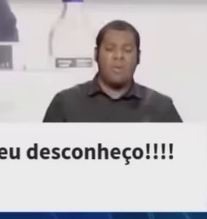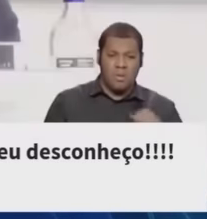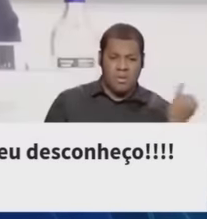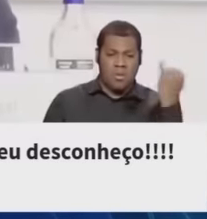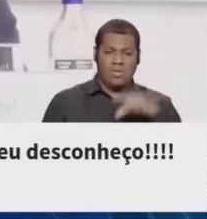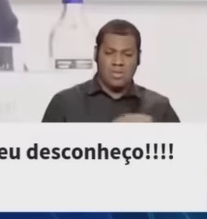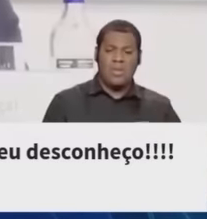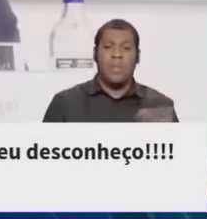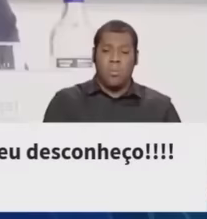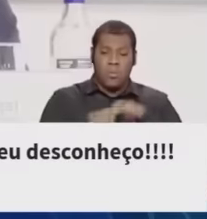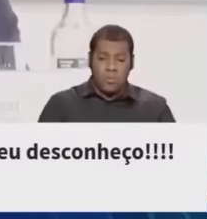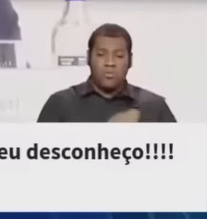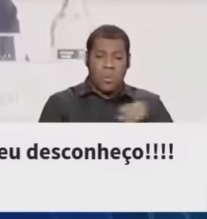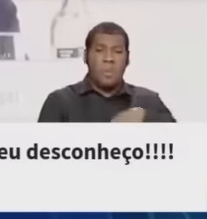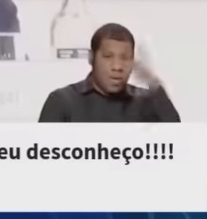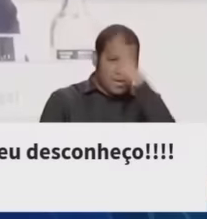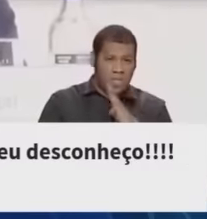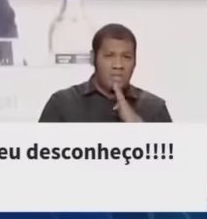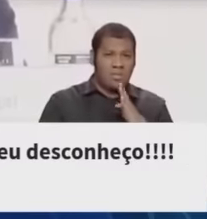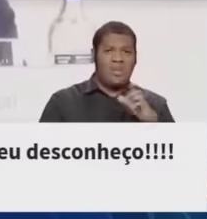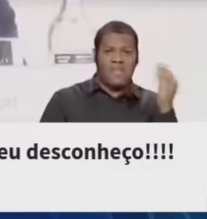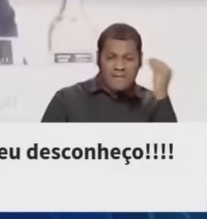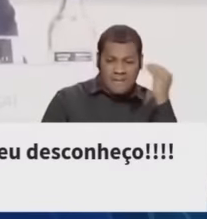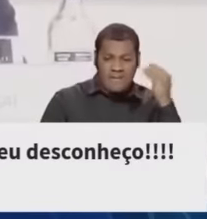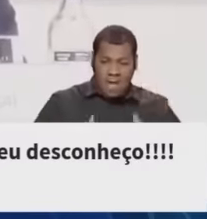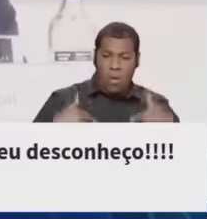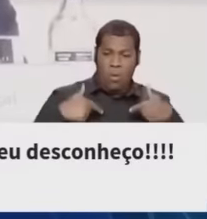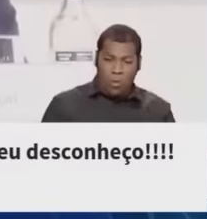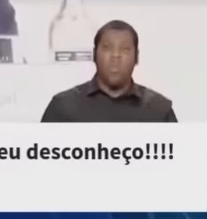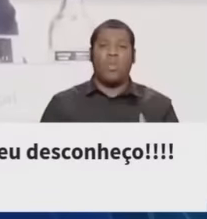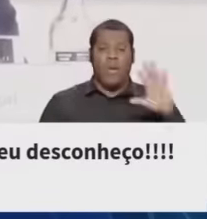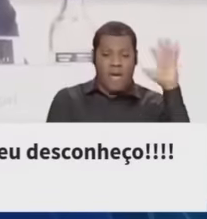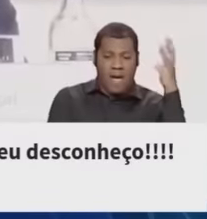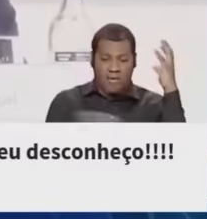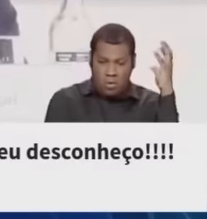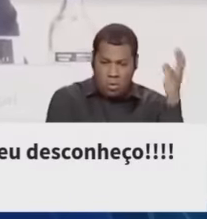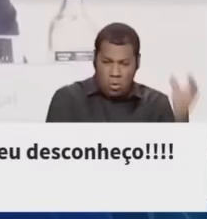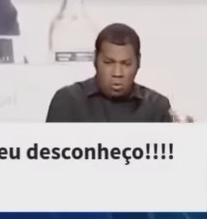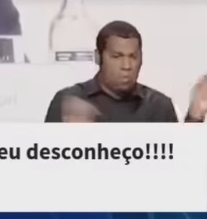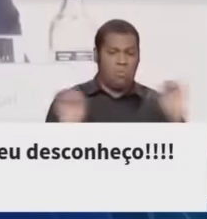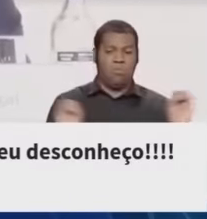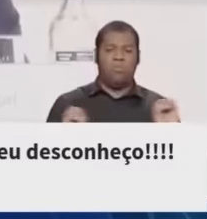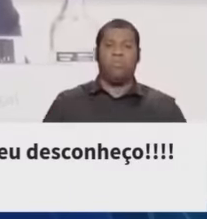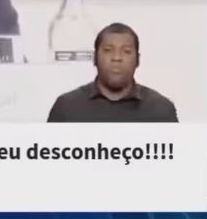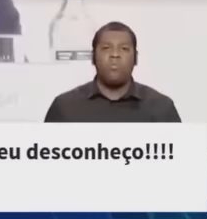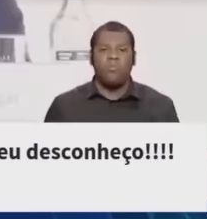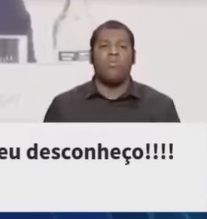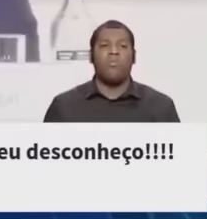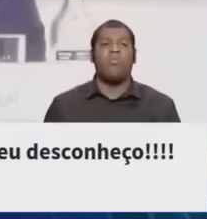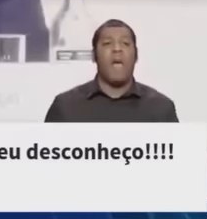Brasil vai levar a cabo o controle do desmatamento. Por isso nós vamos colocar isso como uma questão de honra de